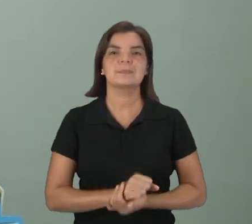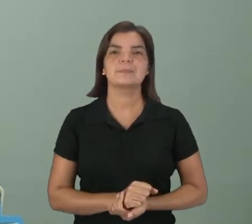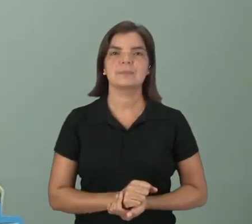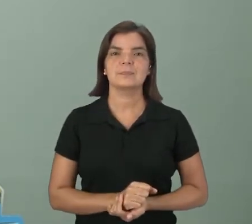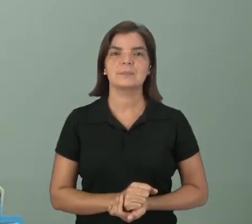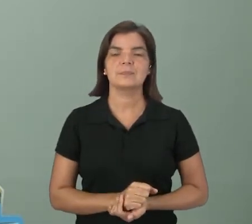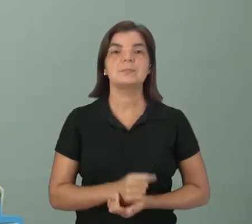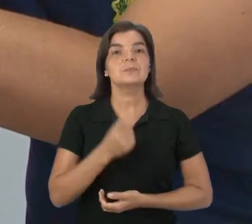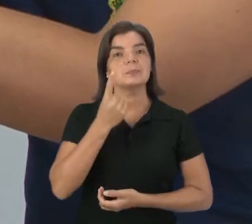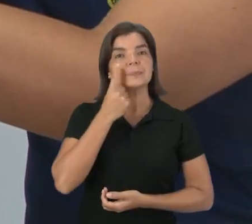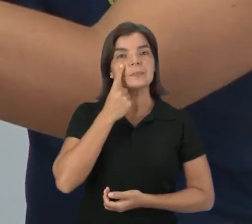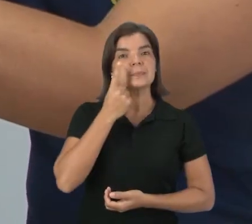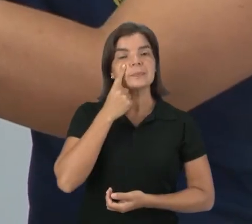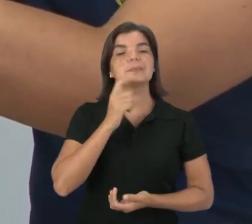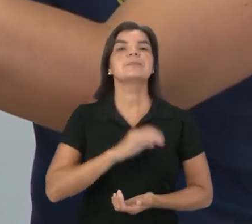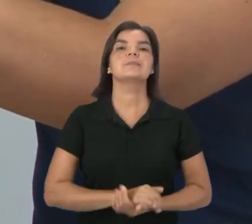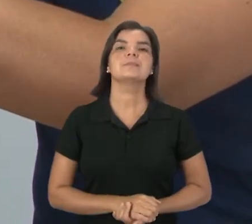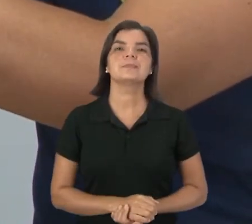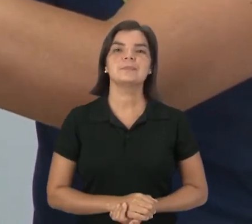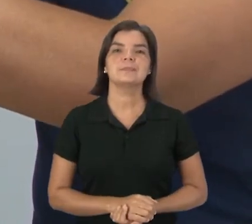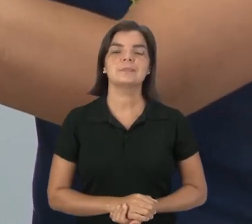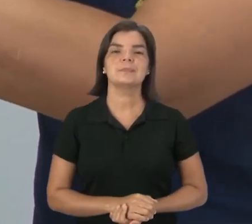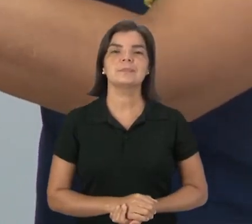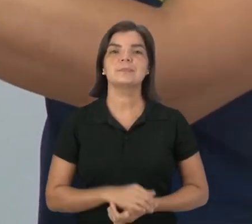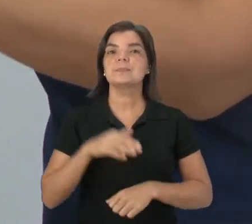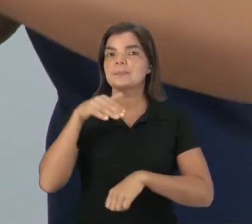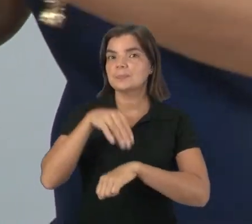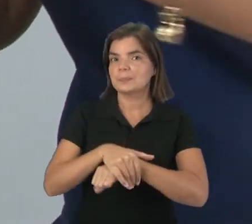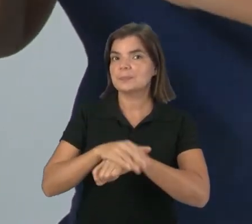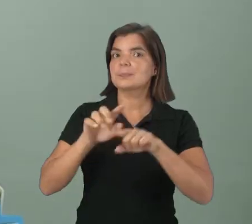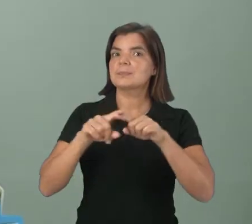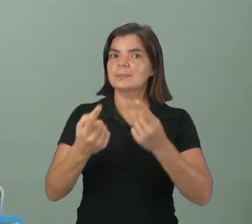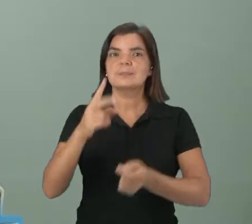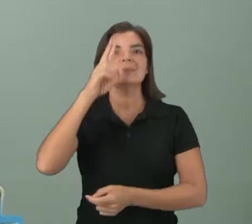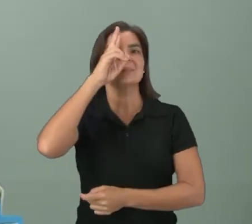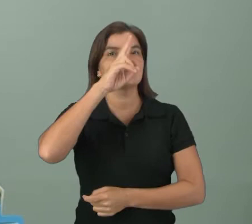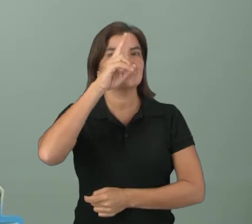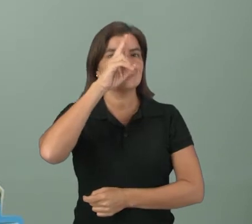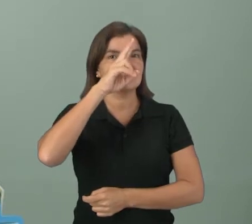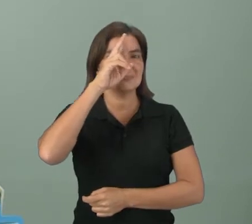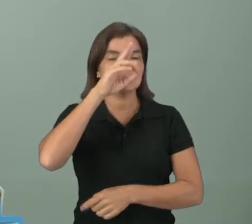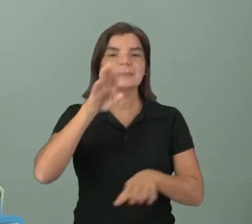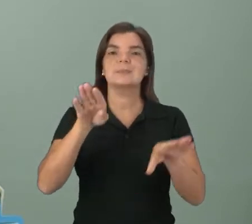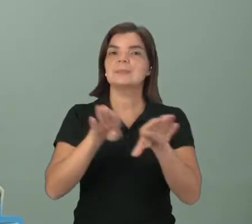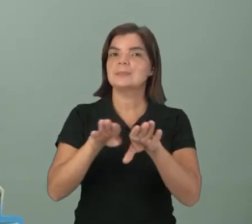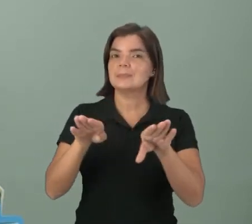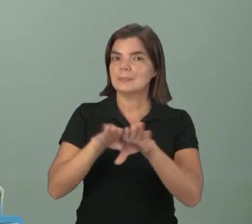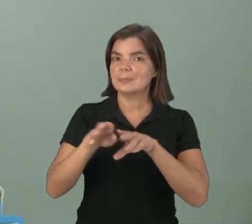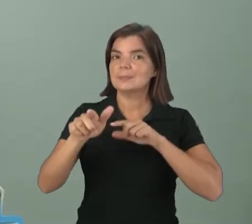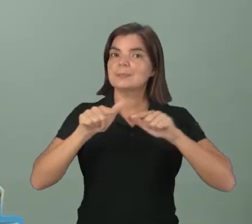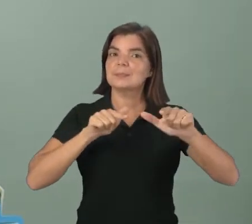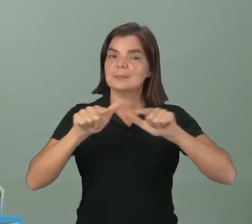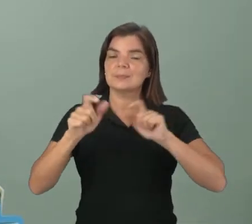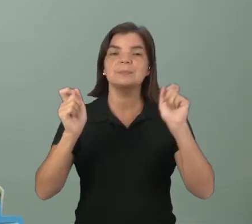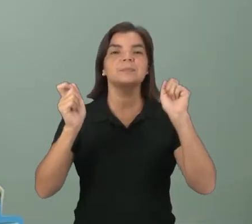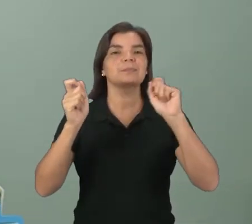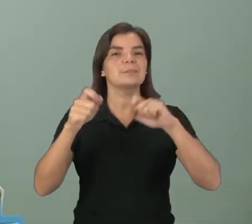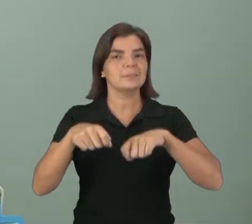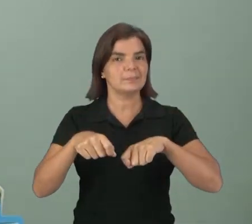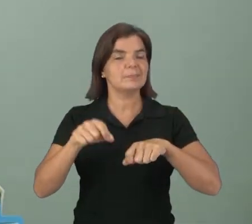então vamos colar aqui no período da noite mas Lembrando que esta atividade